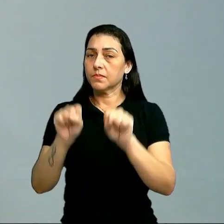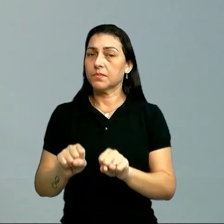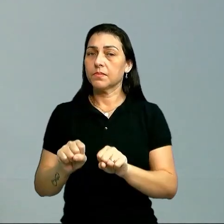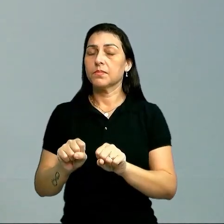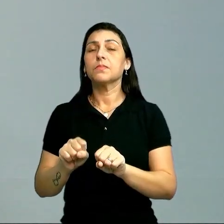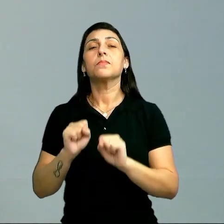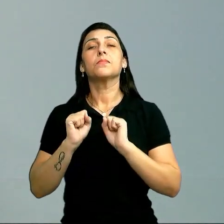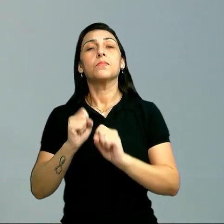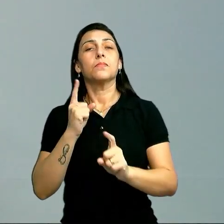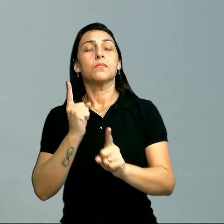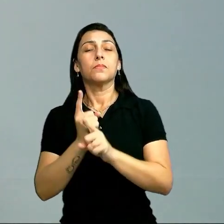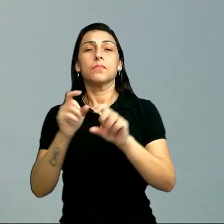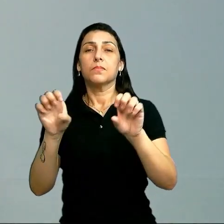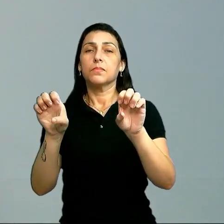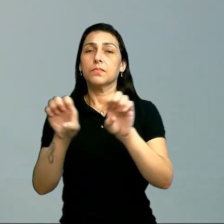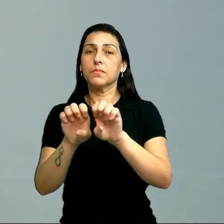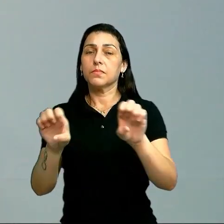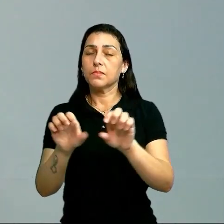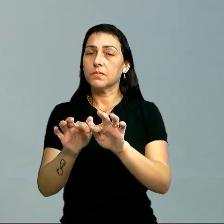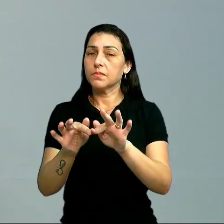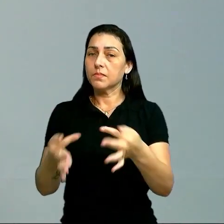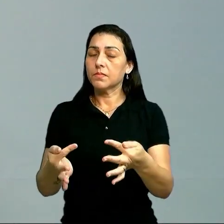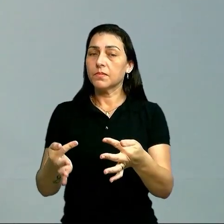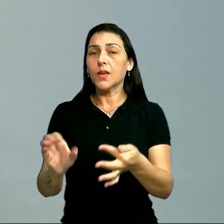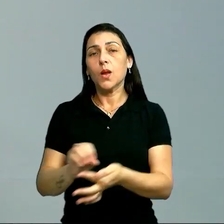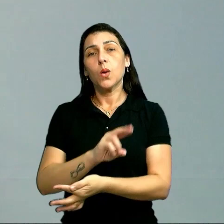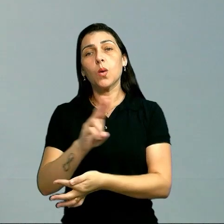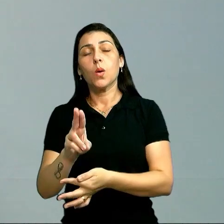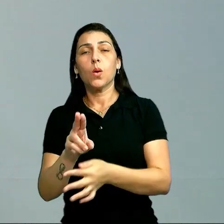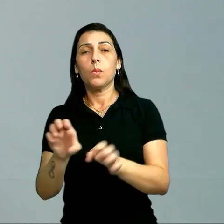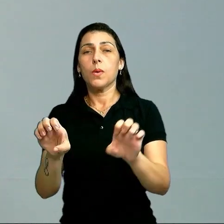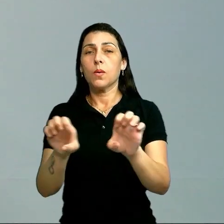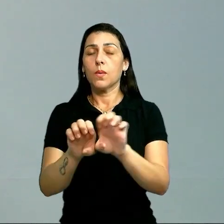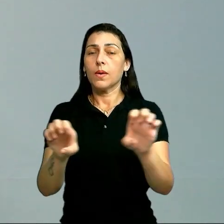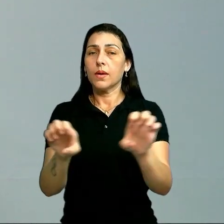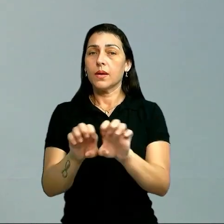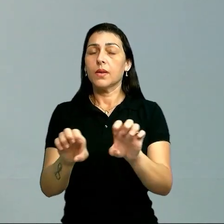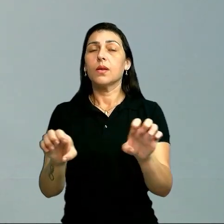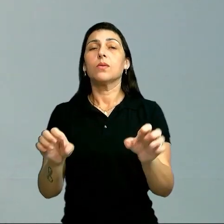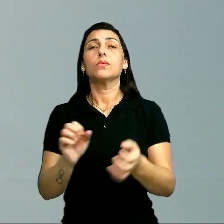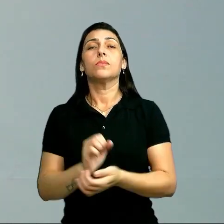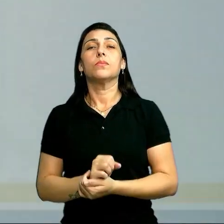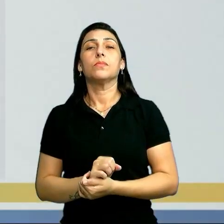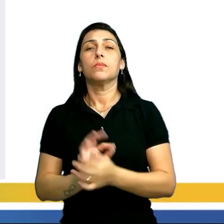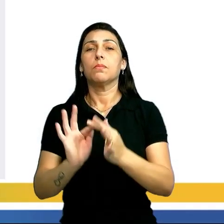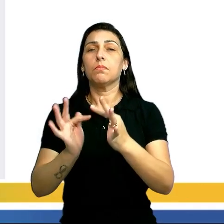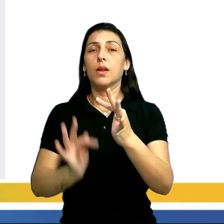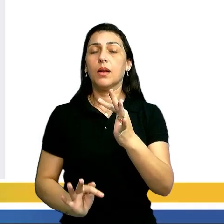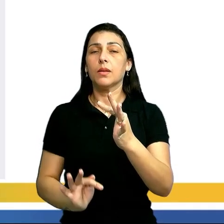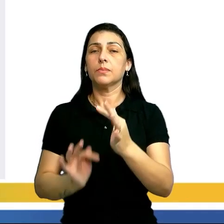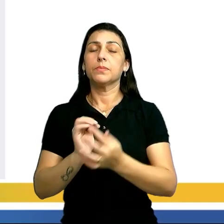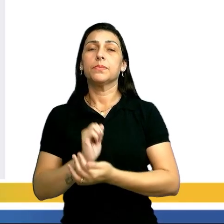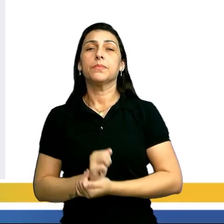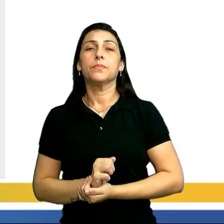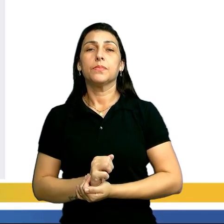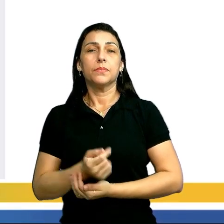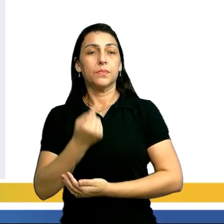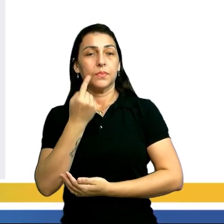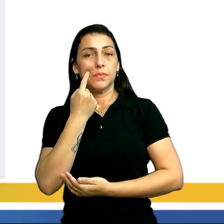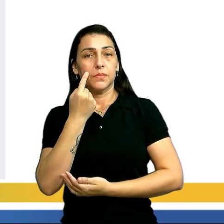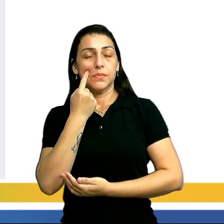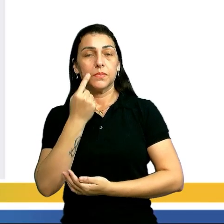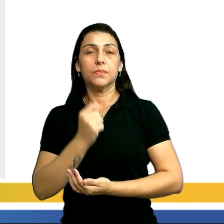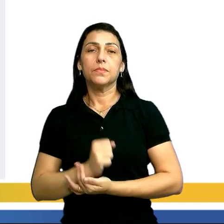podemos encontrar uma equação simples ou uma equação complexa. Tudo bem? Então, olha aí.